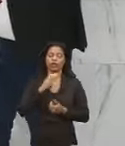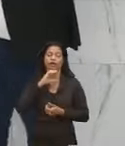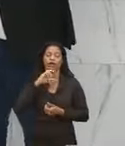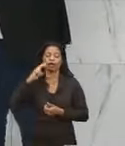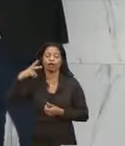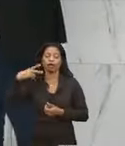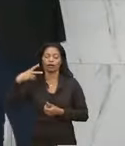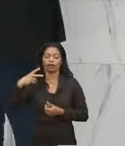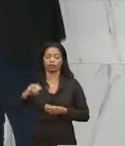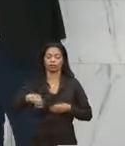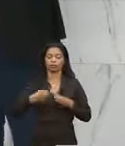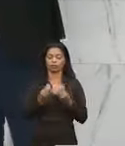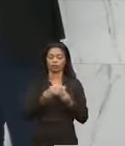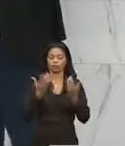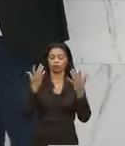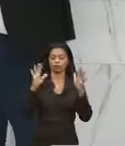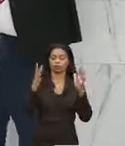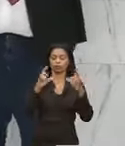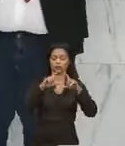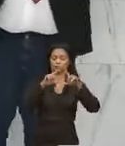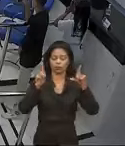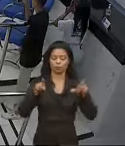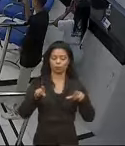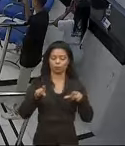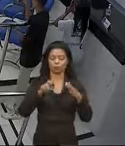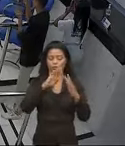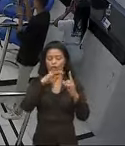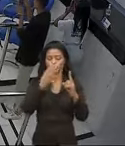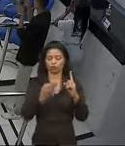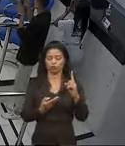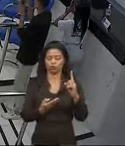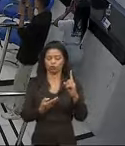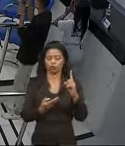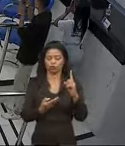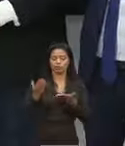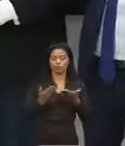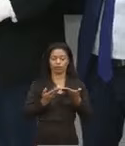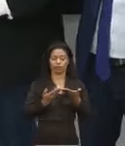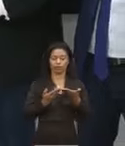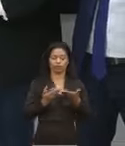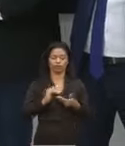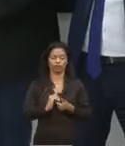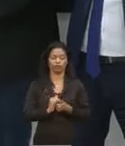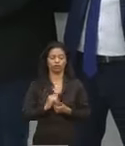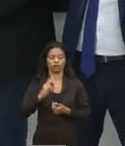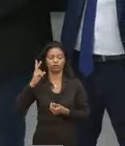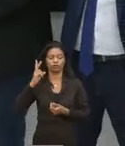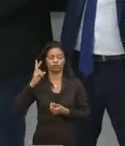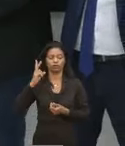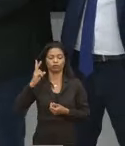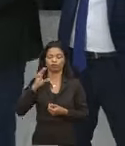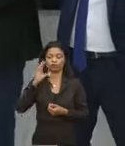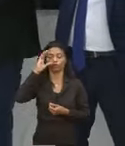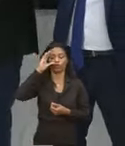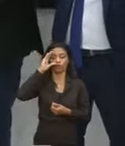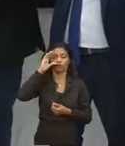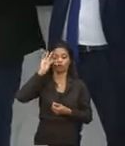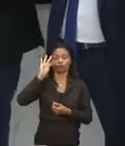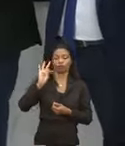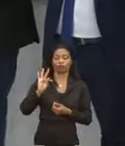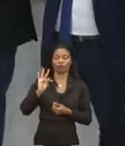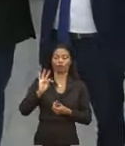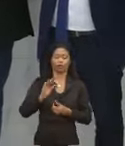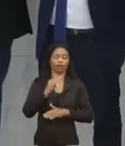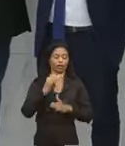por essa grande atitude. Eu queria pedir a todo mundo que ficasse de pé. Para o vereador Tagner e de toda a comissão